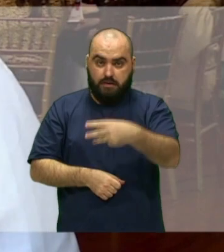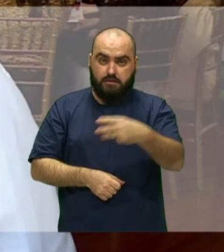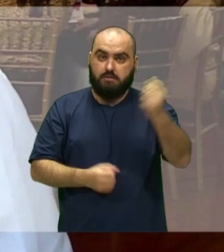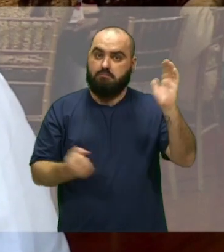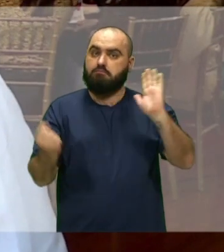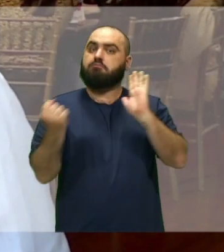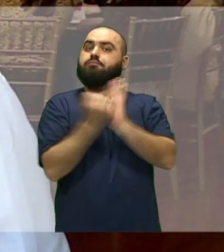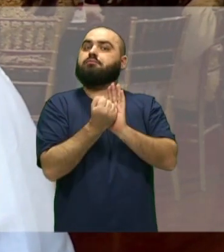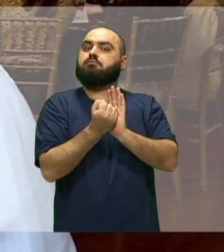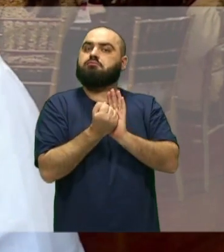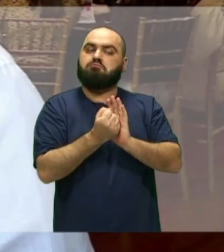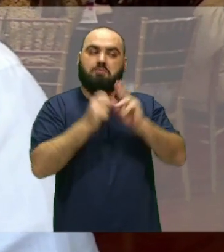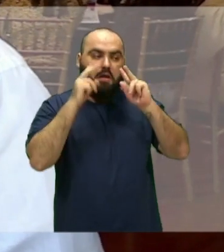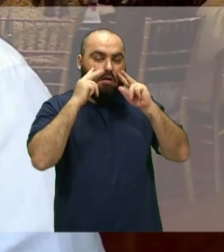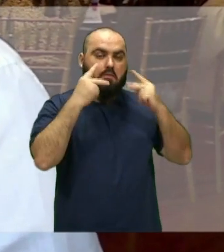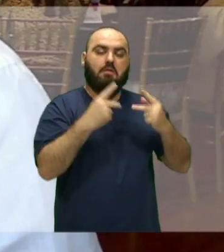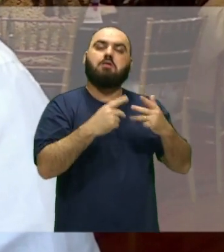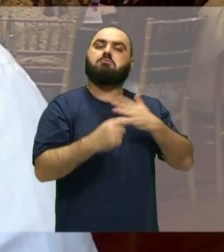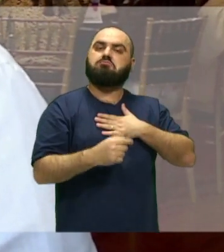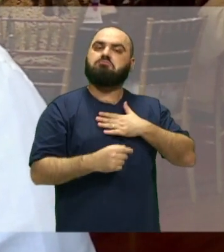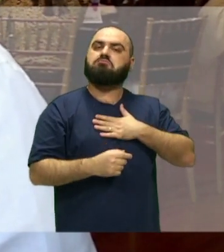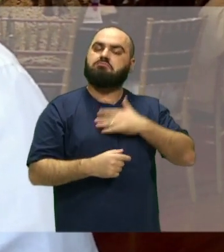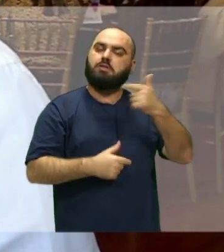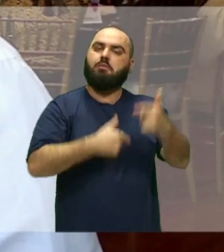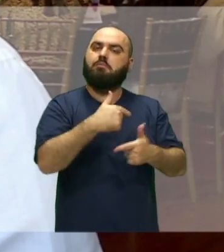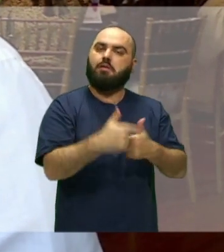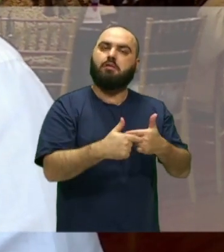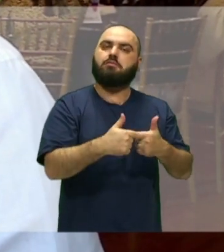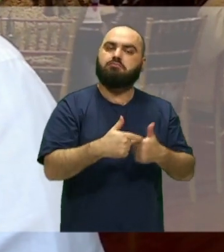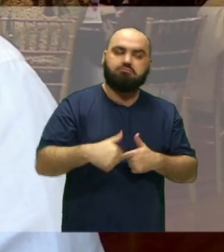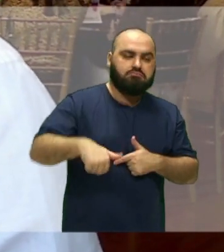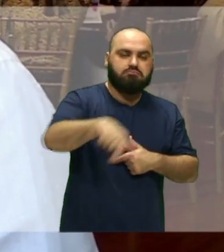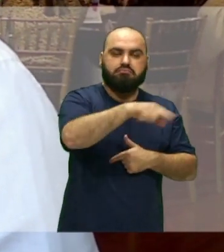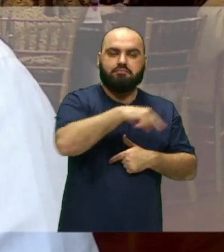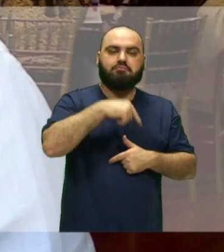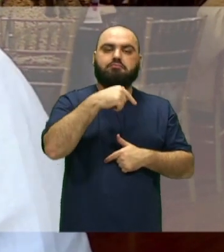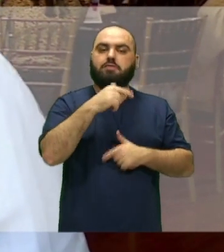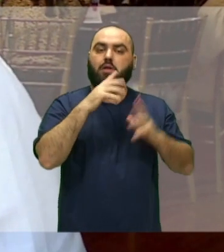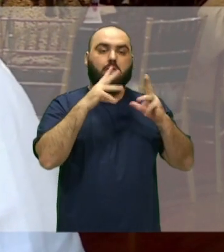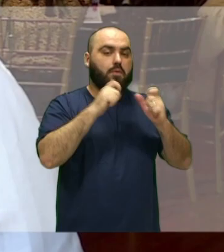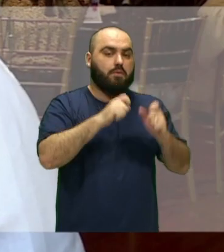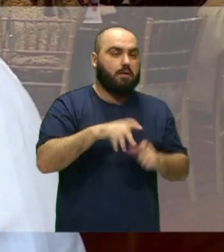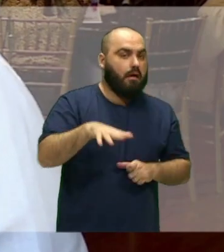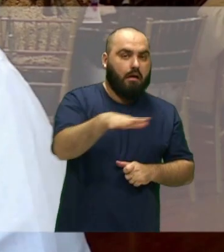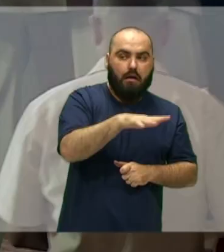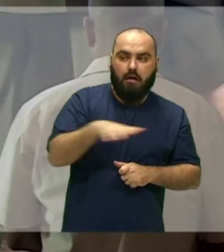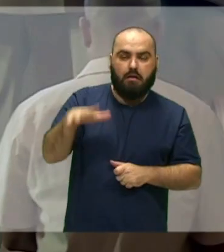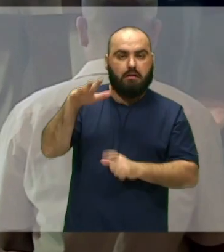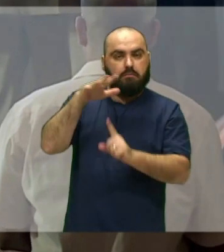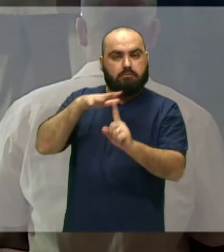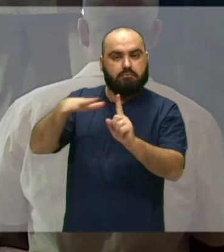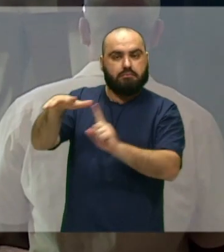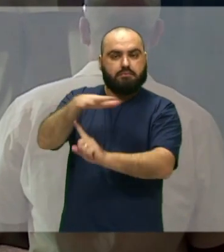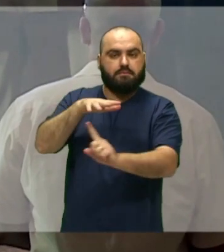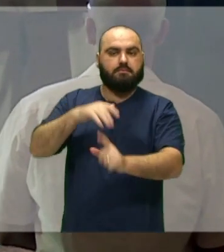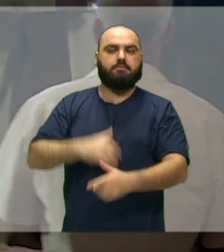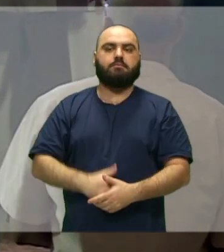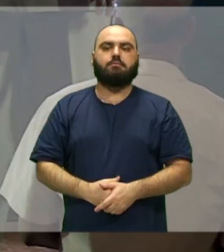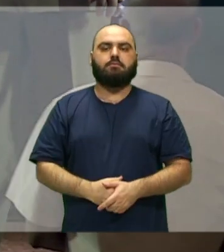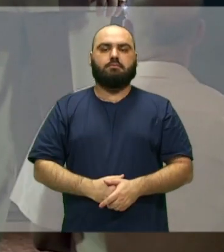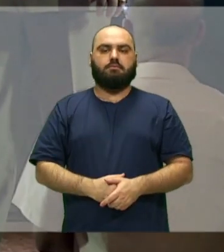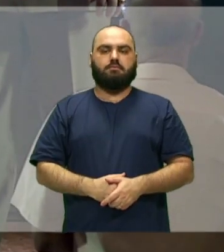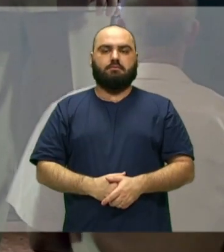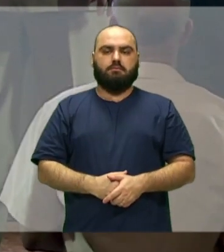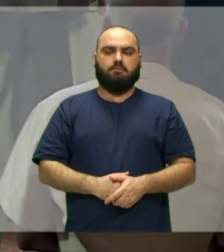reconhecimento do nosso trabalho né do nosso empenho se dedicar as a todas as causas socioambientais né a cerimônia de entrega